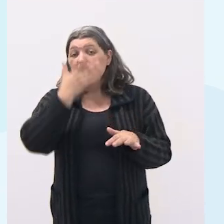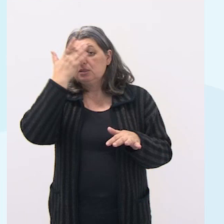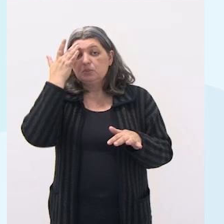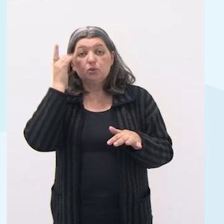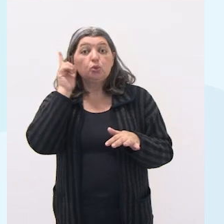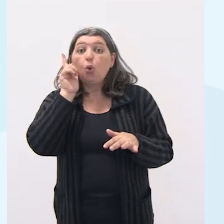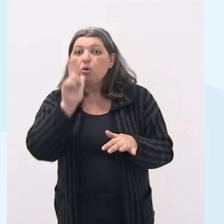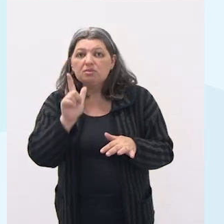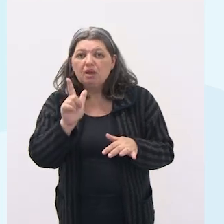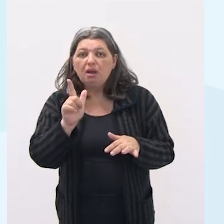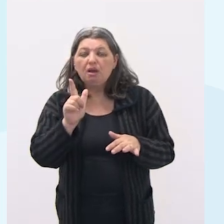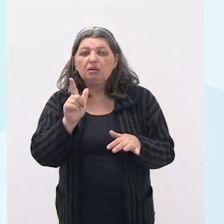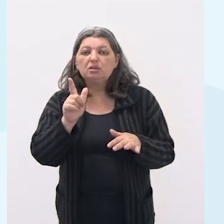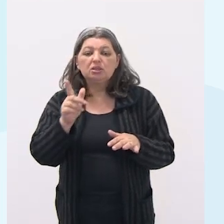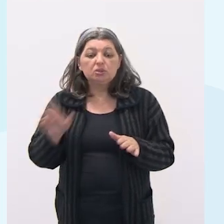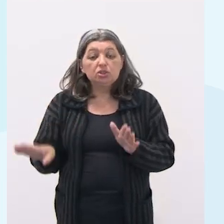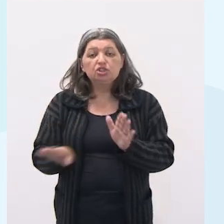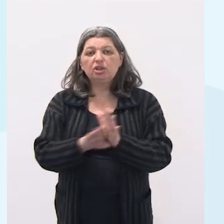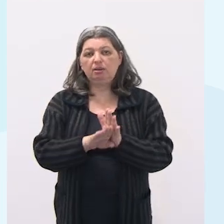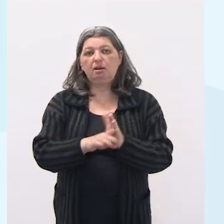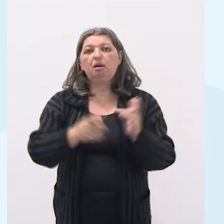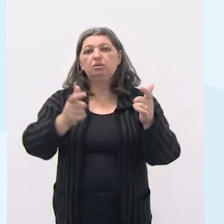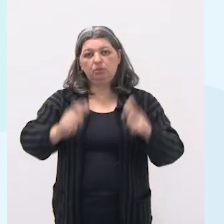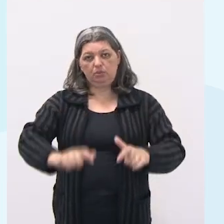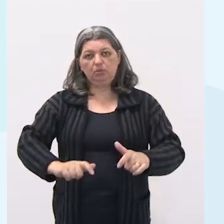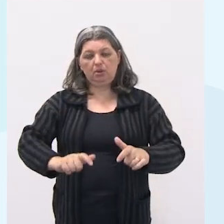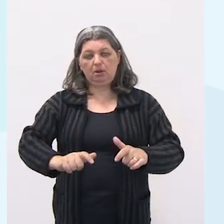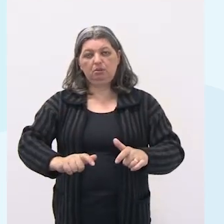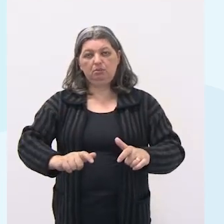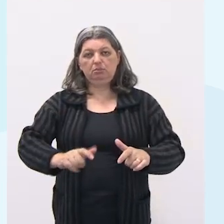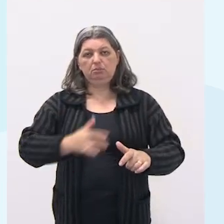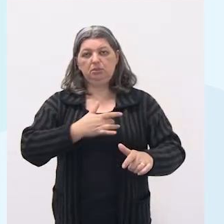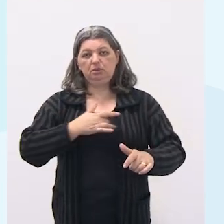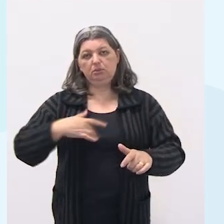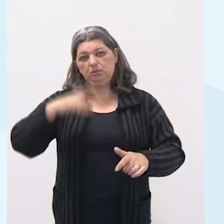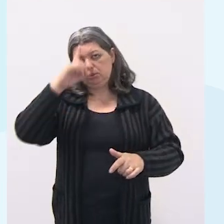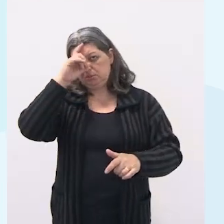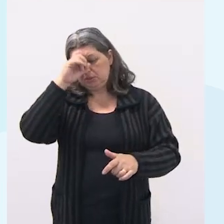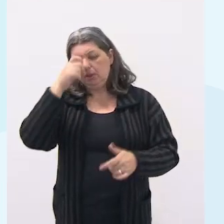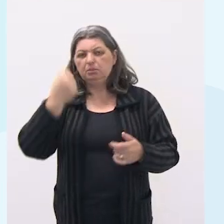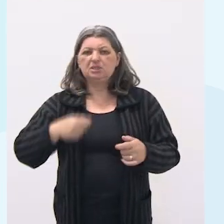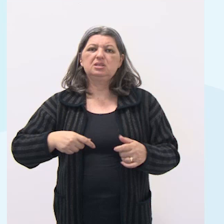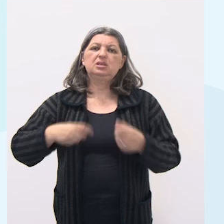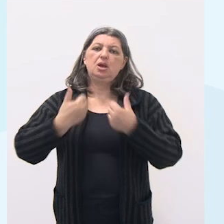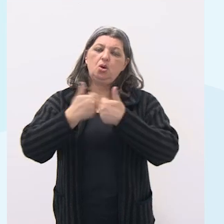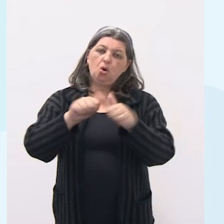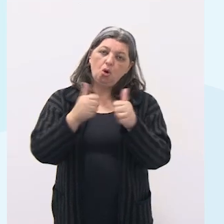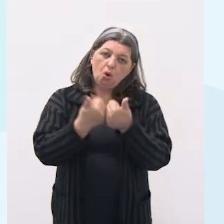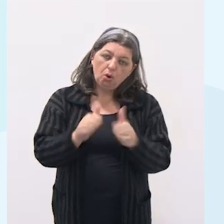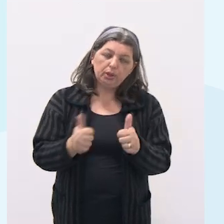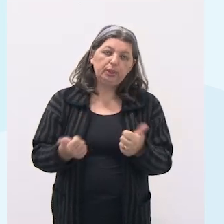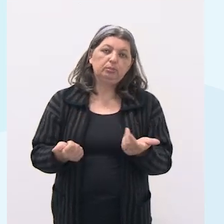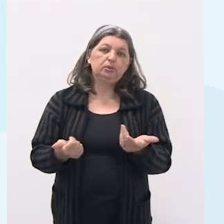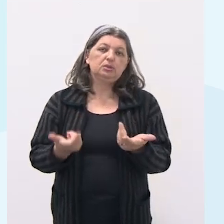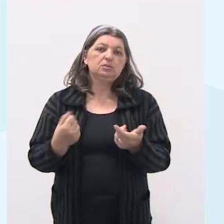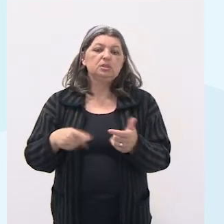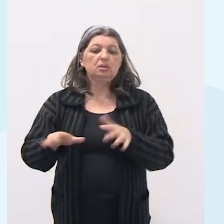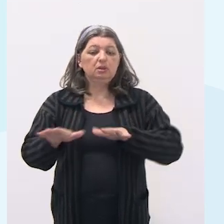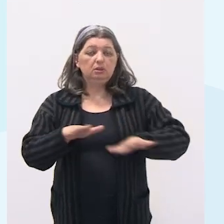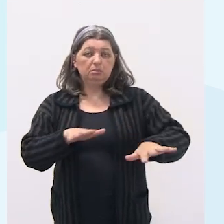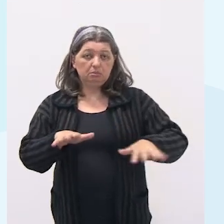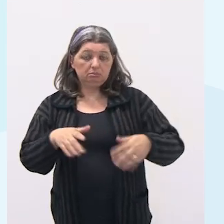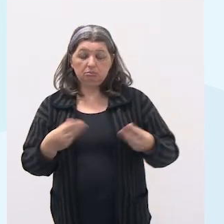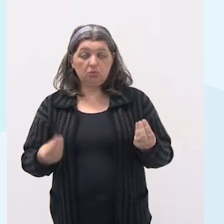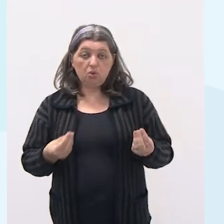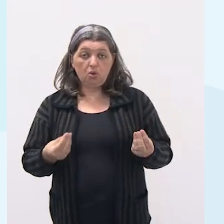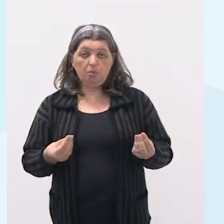básica. Então, para essa pessoa chegar nessa unidade de saúde, ela tem que tomar um ônibus, ela tem que se locomover.